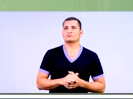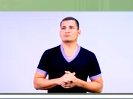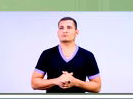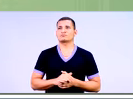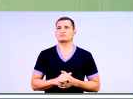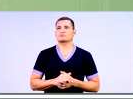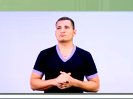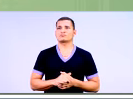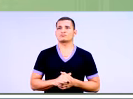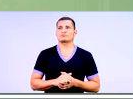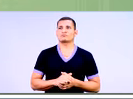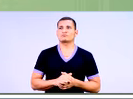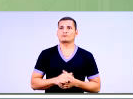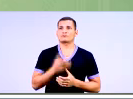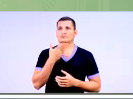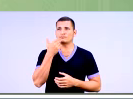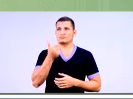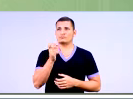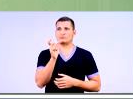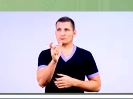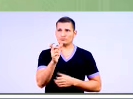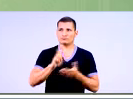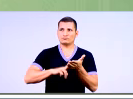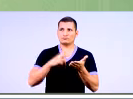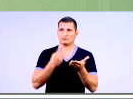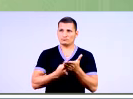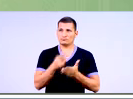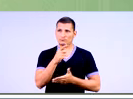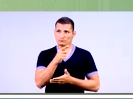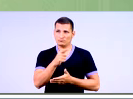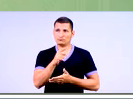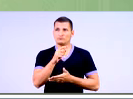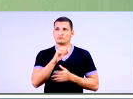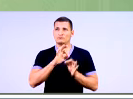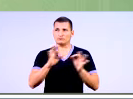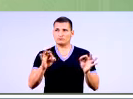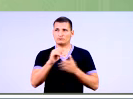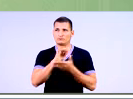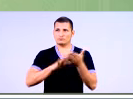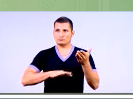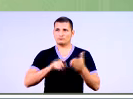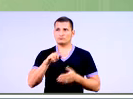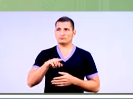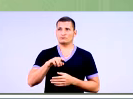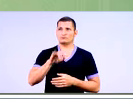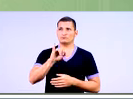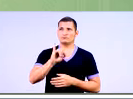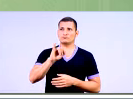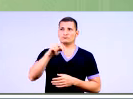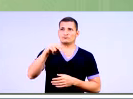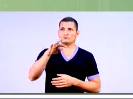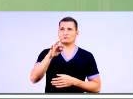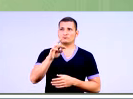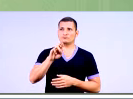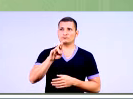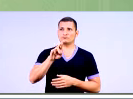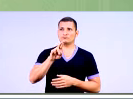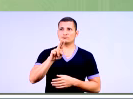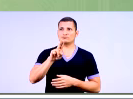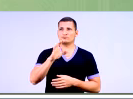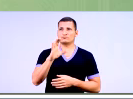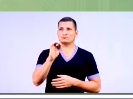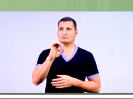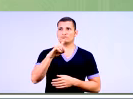atividade, a melhor palavra para traduzir naquela frase do texto seria instruções. Ele dá instruções, os programas